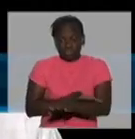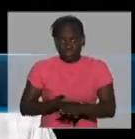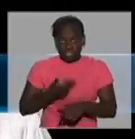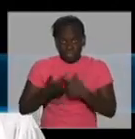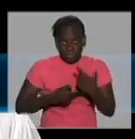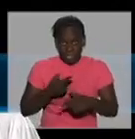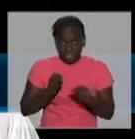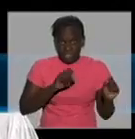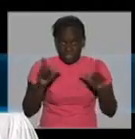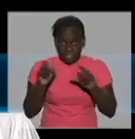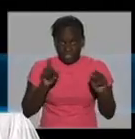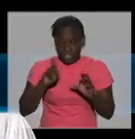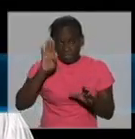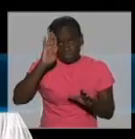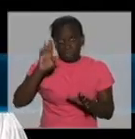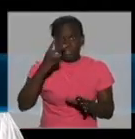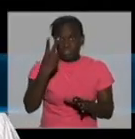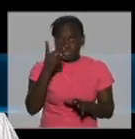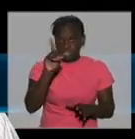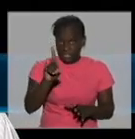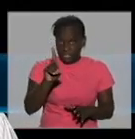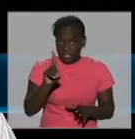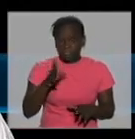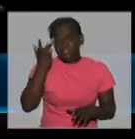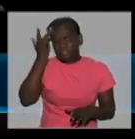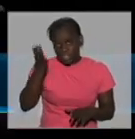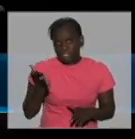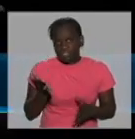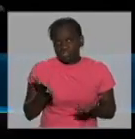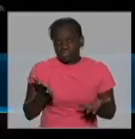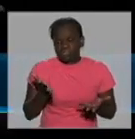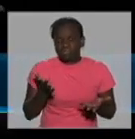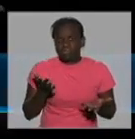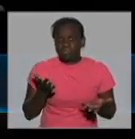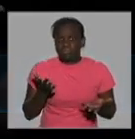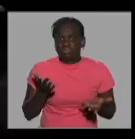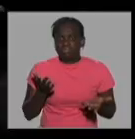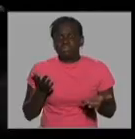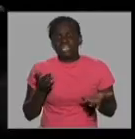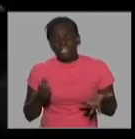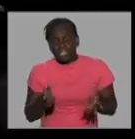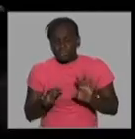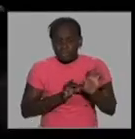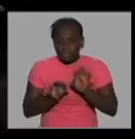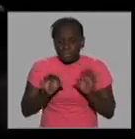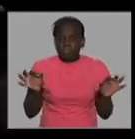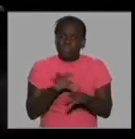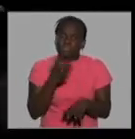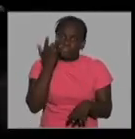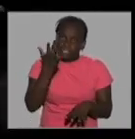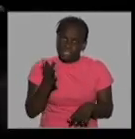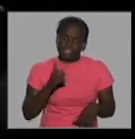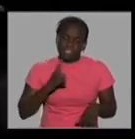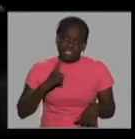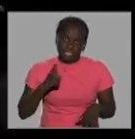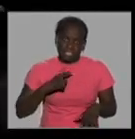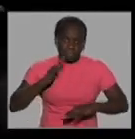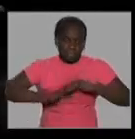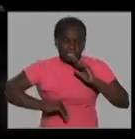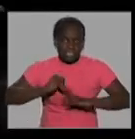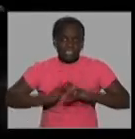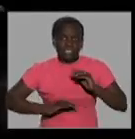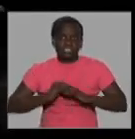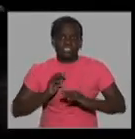trajetória assim, na animação foi toda dentro do 2D, né? O 2D é mais fácil, não é? Os recursos são mais prontos, assim, eu acho que você